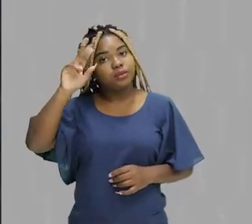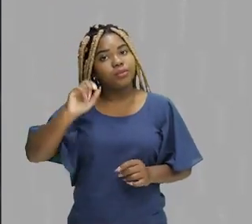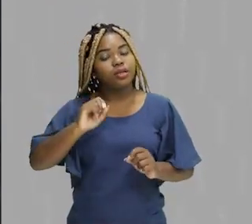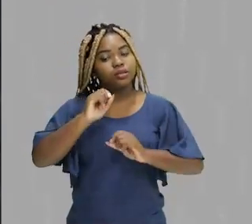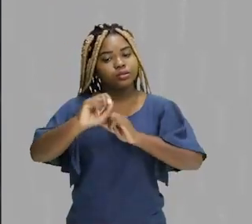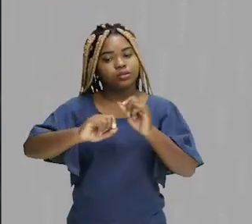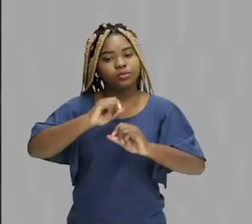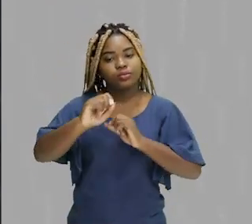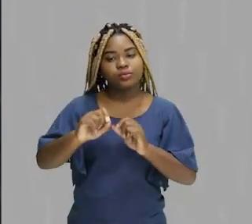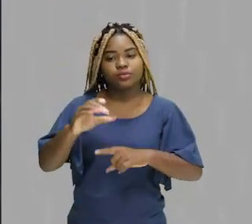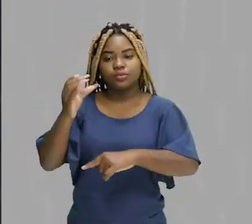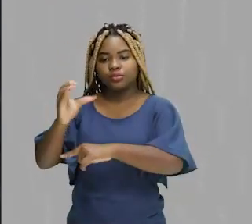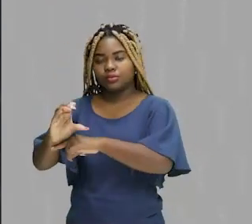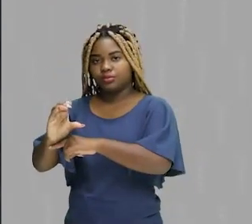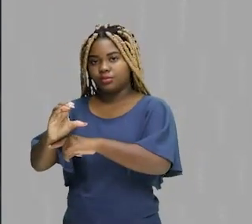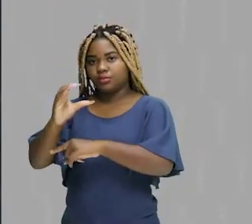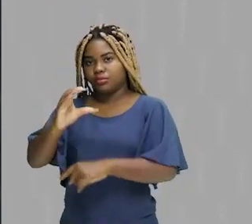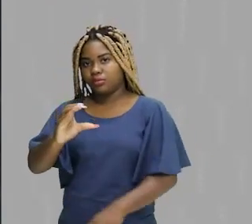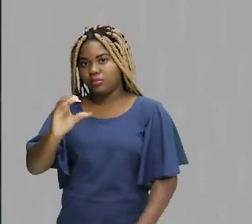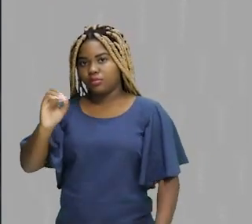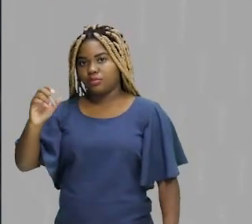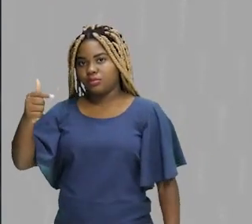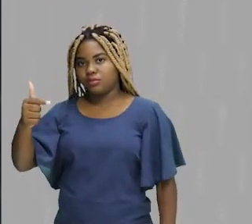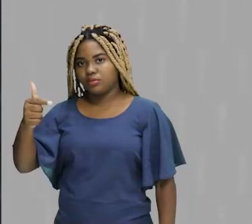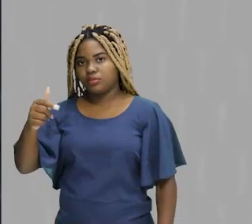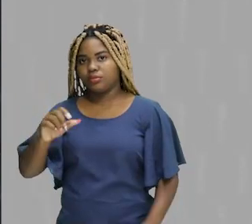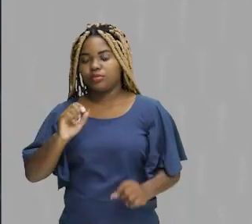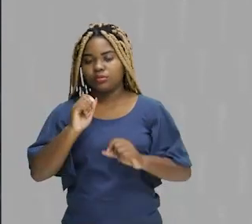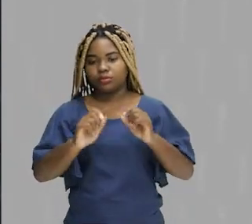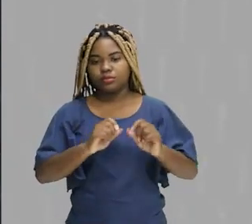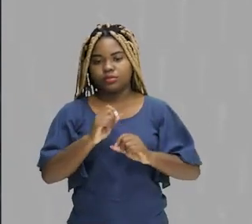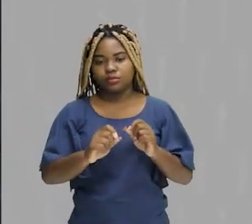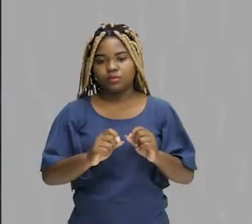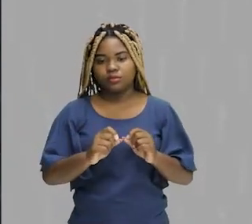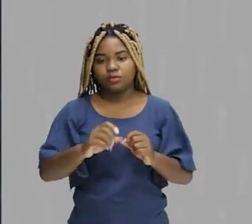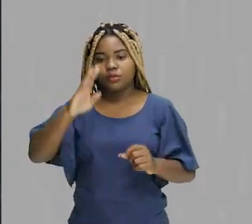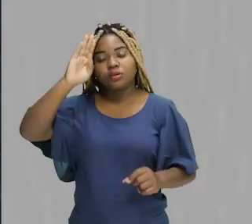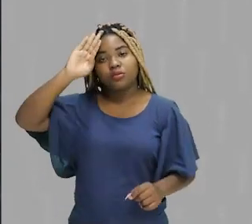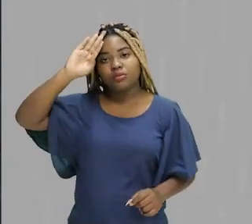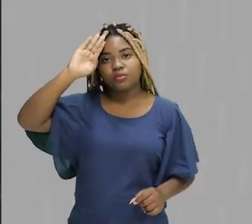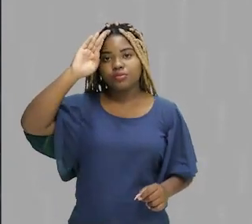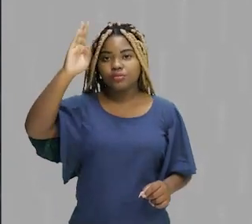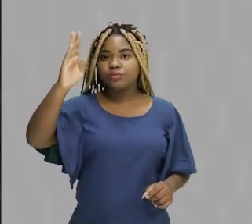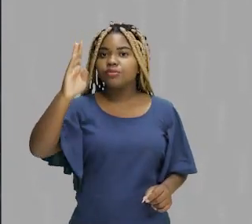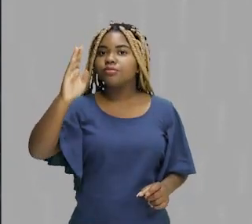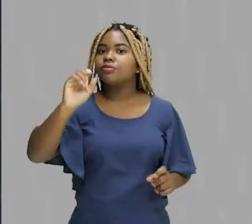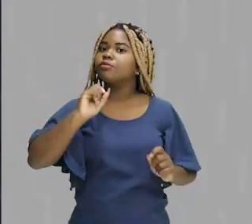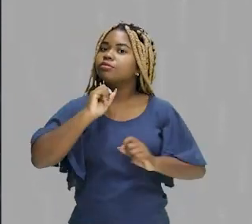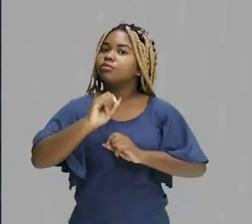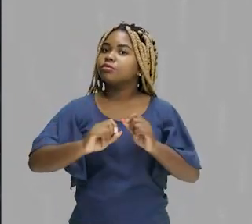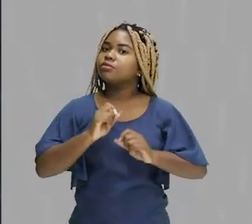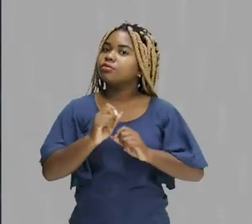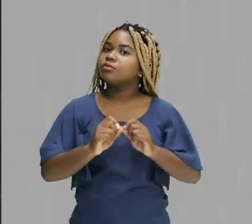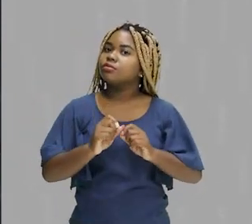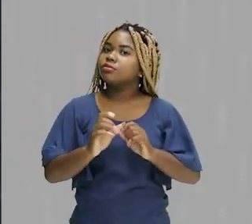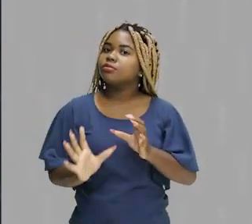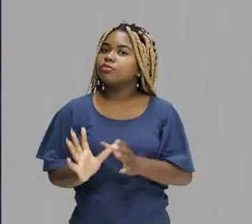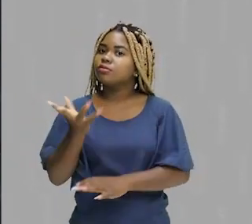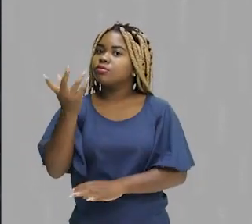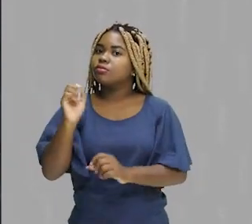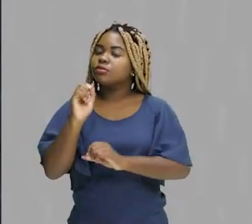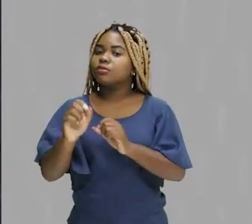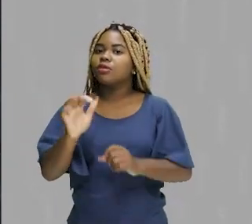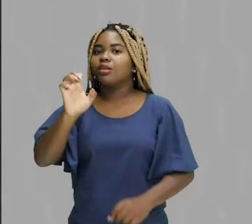gás carbônico, o CO2, ele é um dos componentes que vai gerar o tal